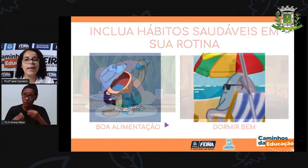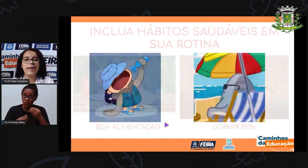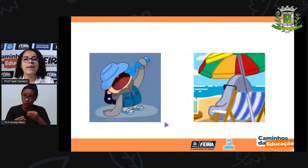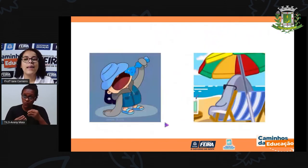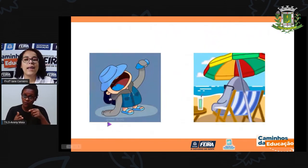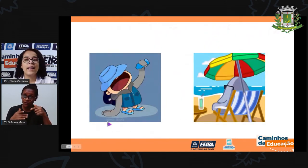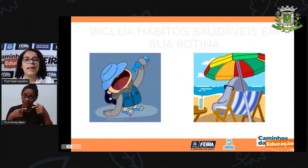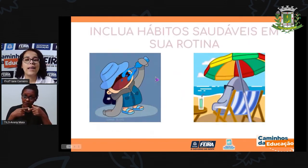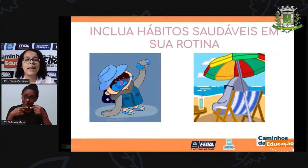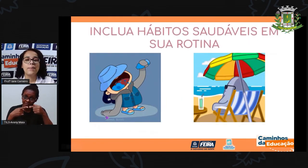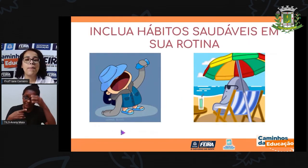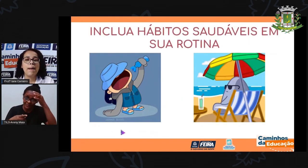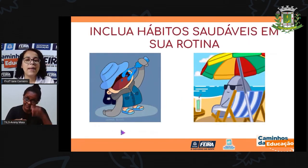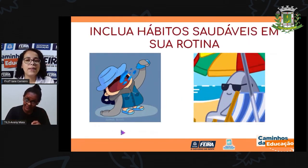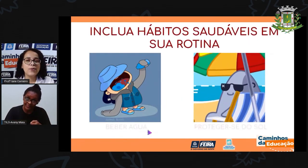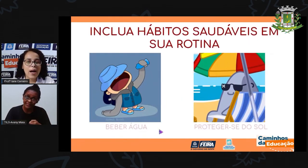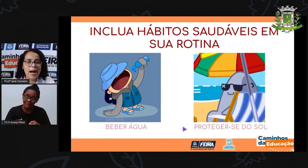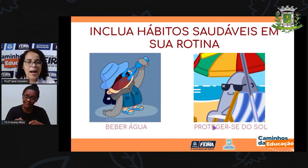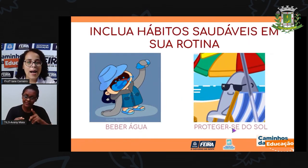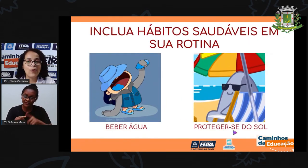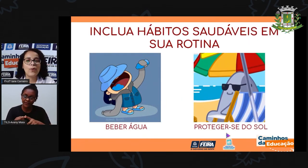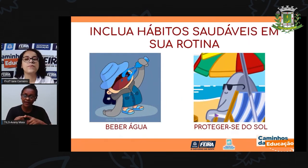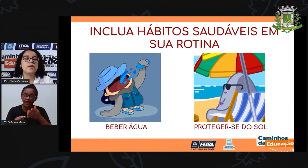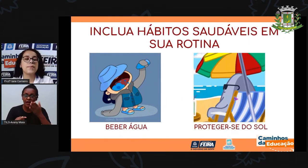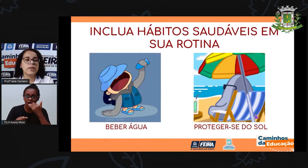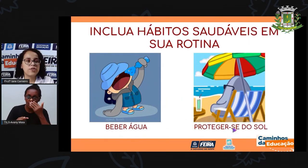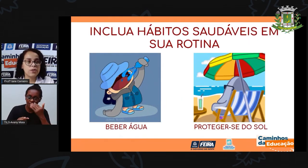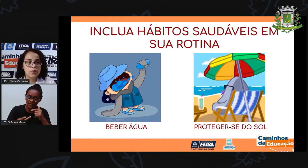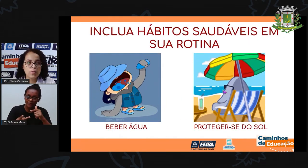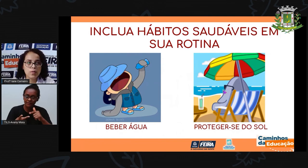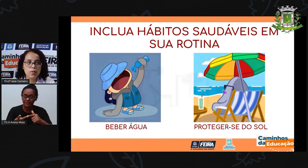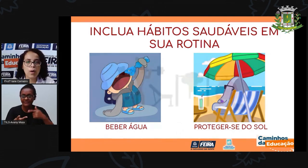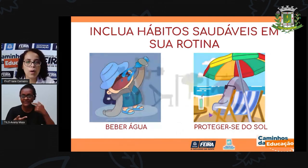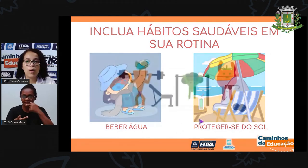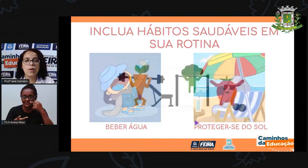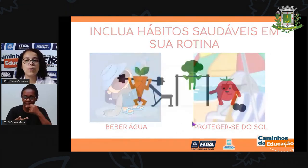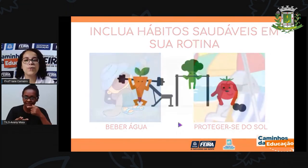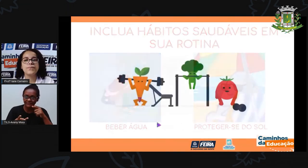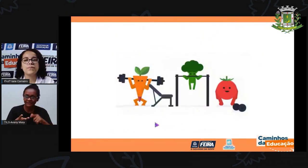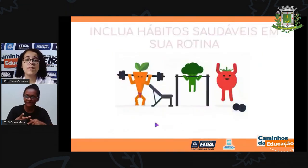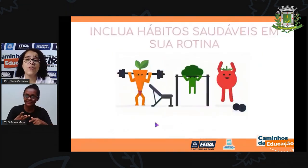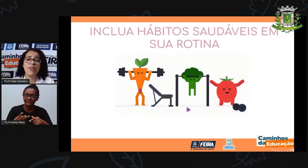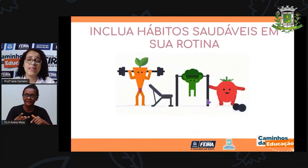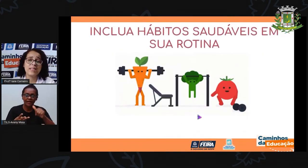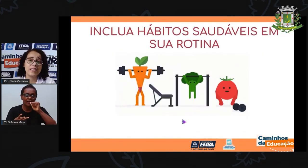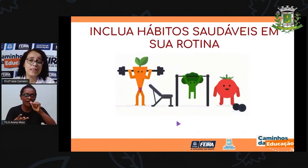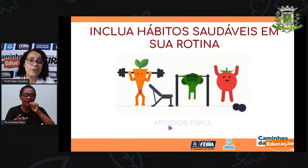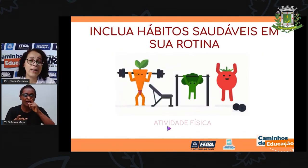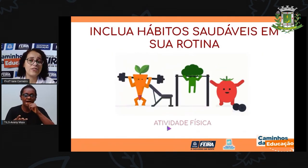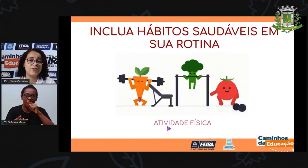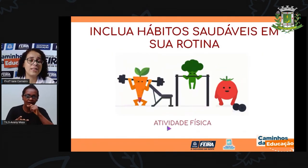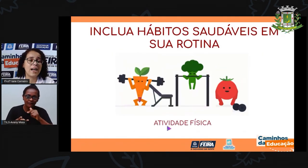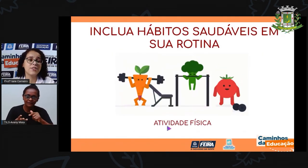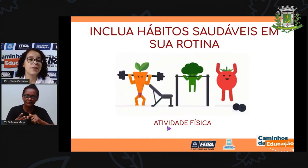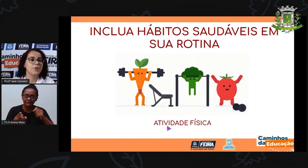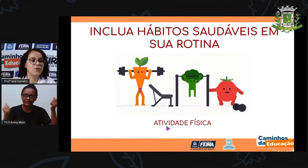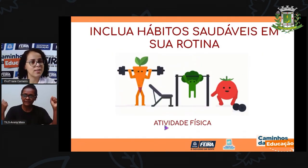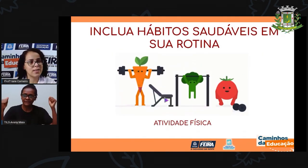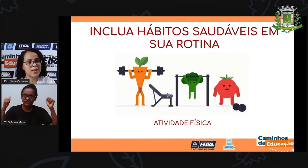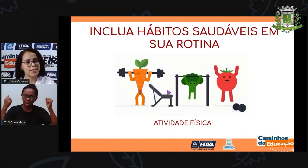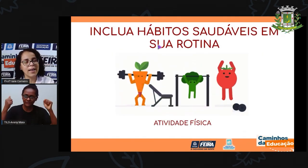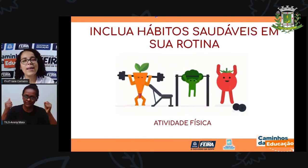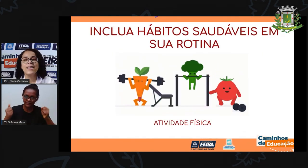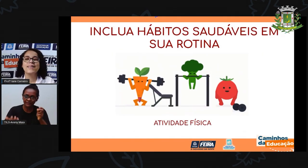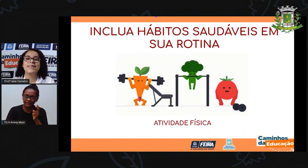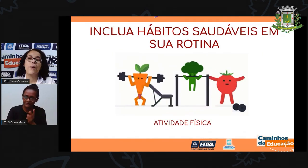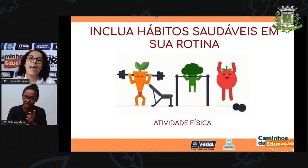né? Bebendo água, se protegendo do sol, fazendo atividade